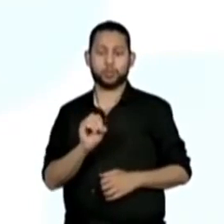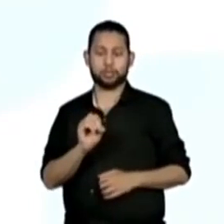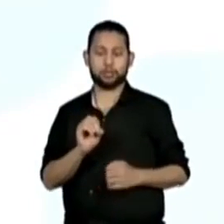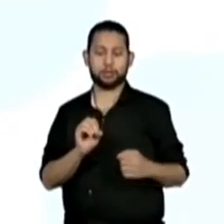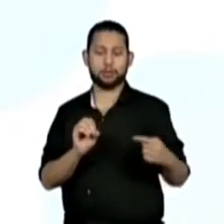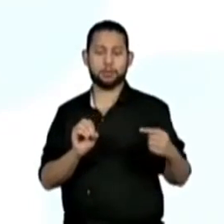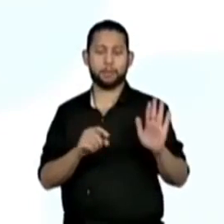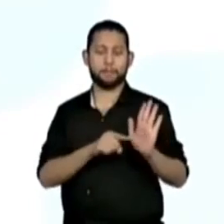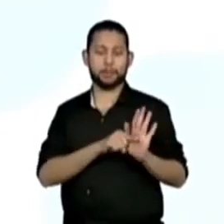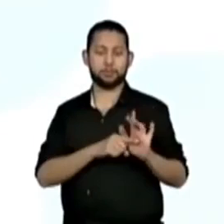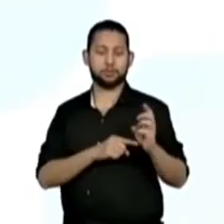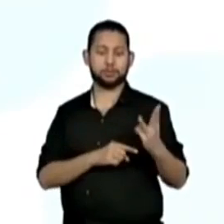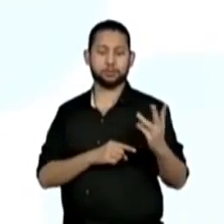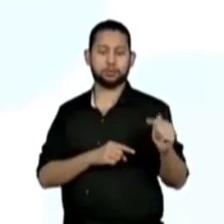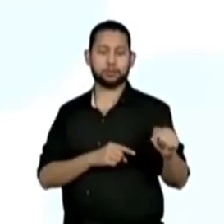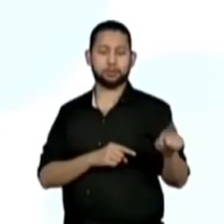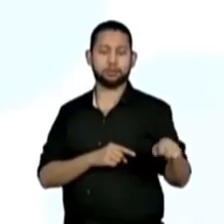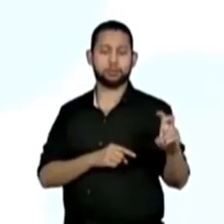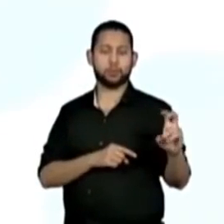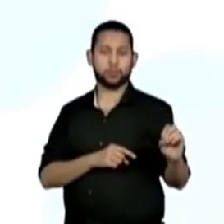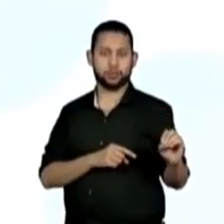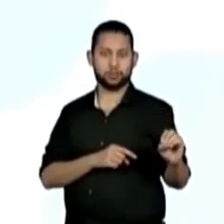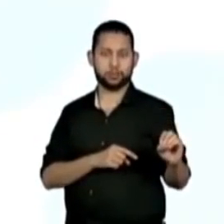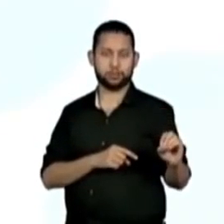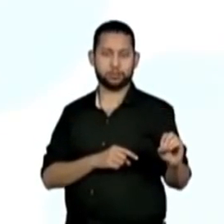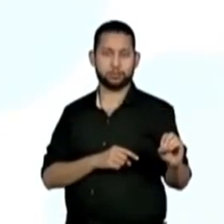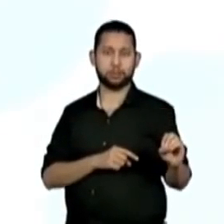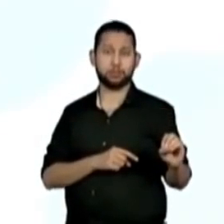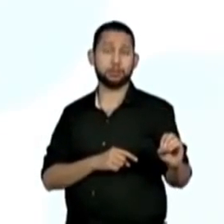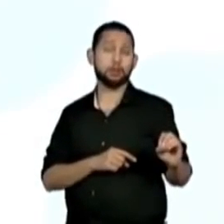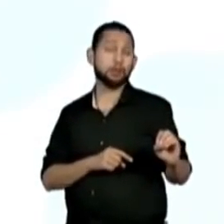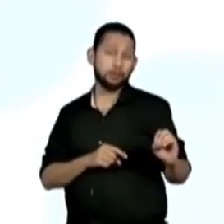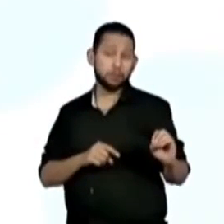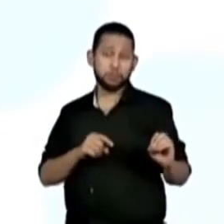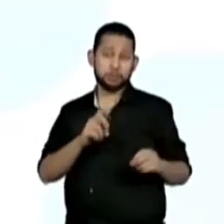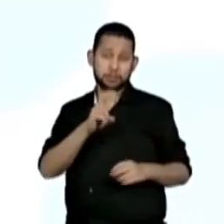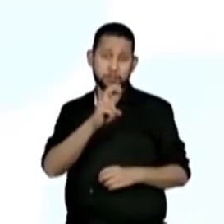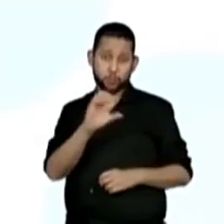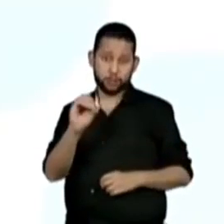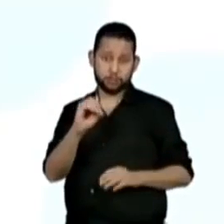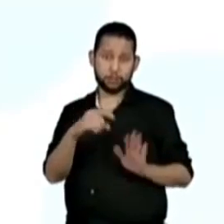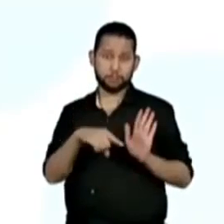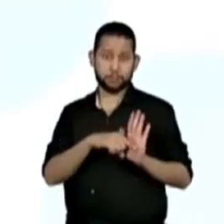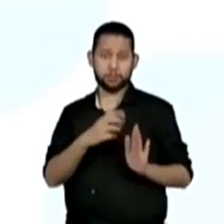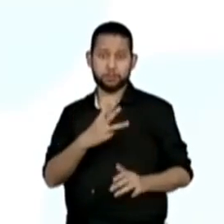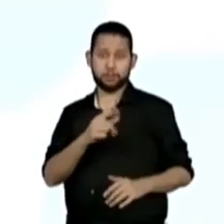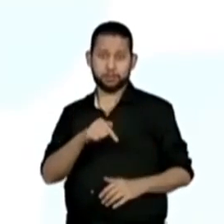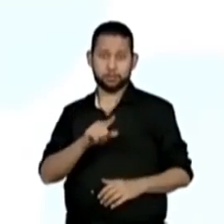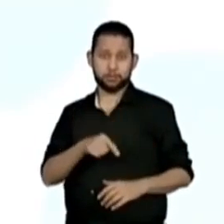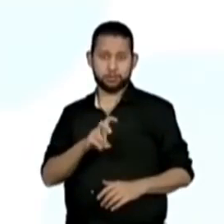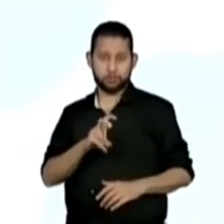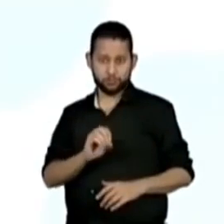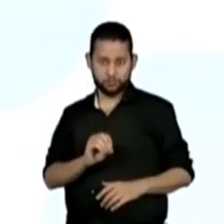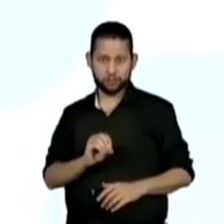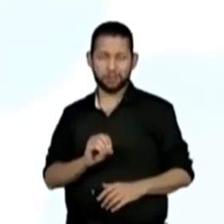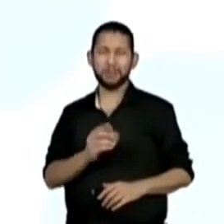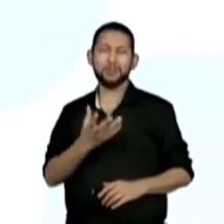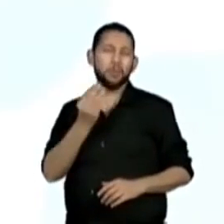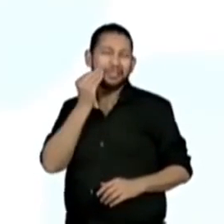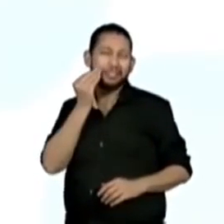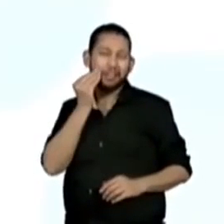250 menos eu vou pensar no 50 menos o 3750 mas eu vou